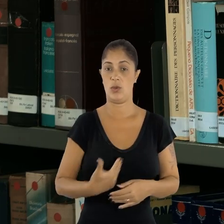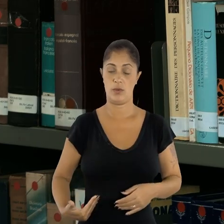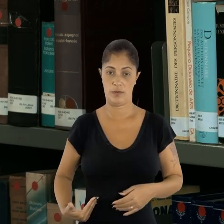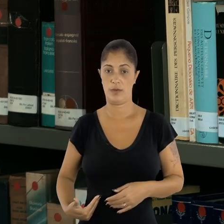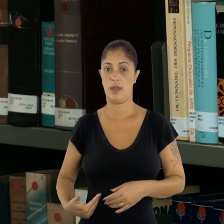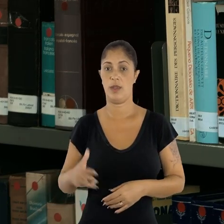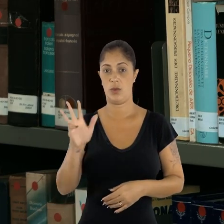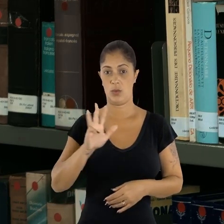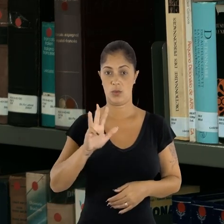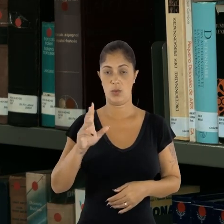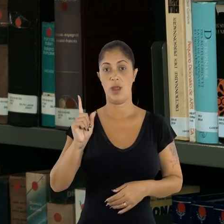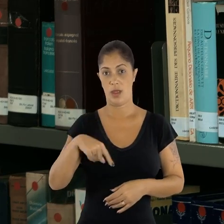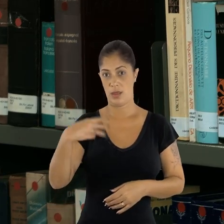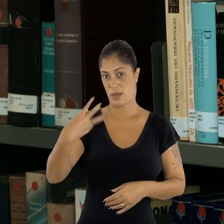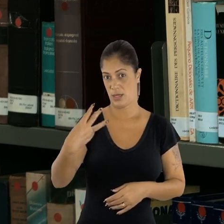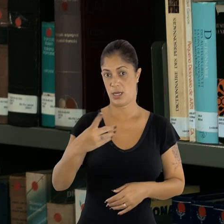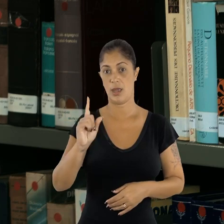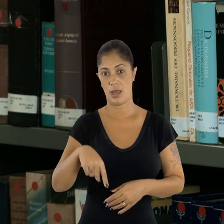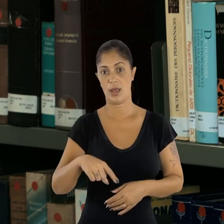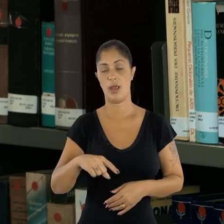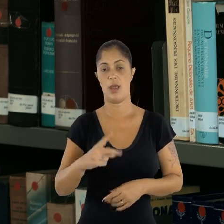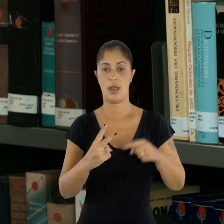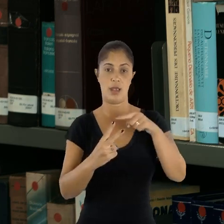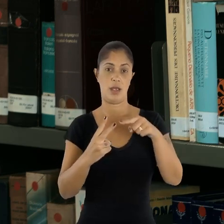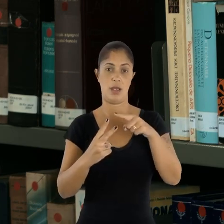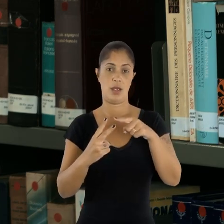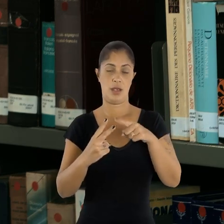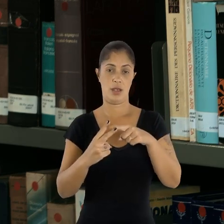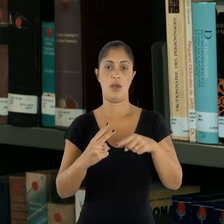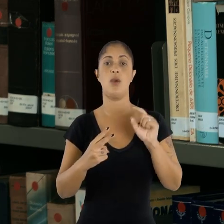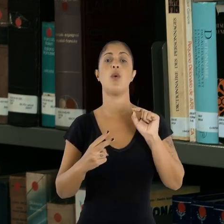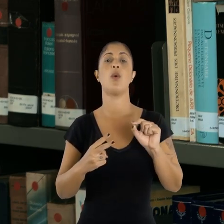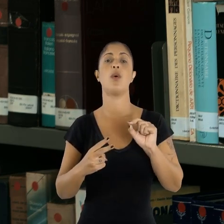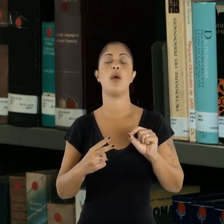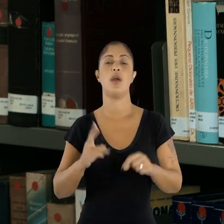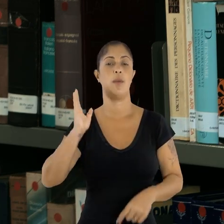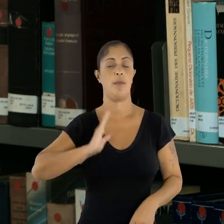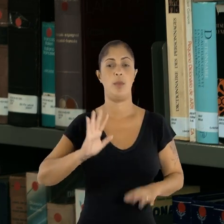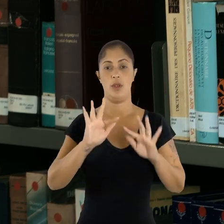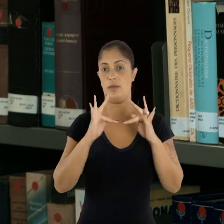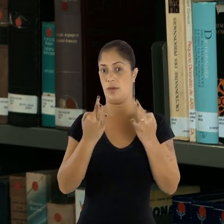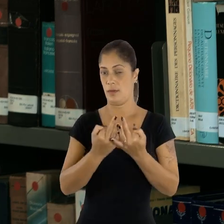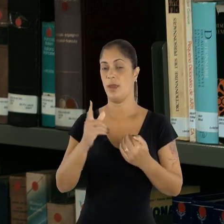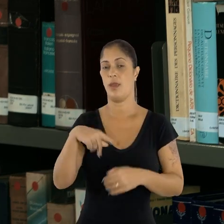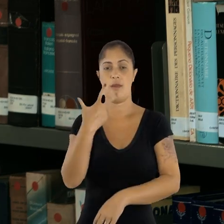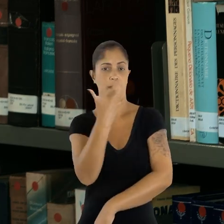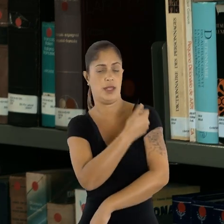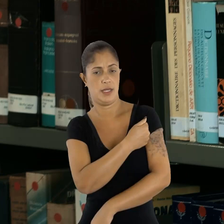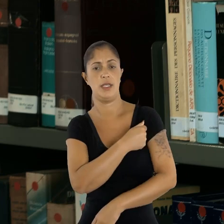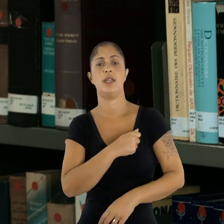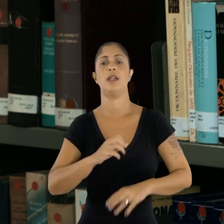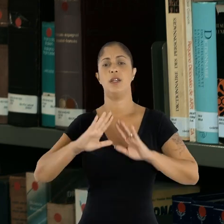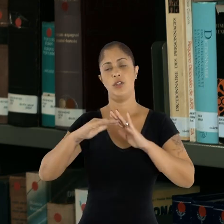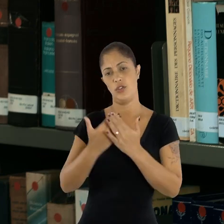para o governo Lula III é que as duas condicionalidades do Bolsa Família, que são